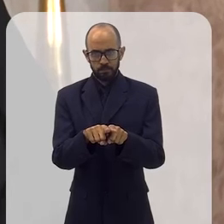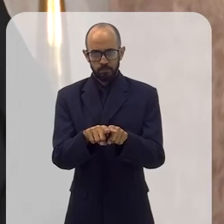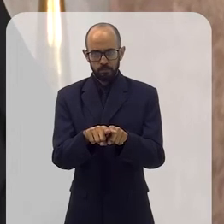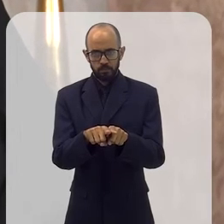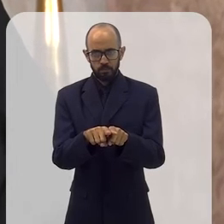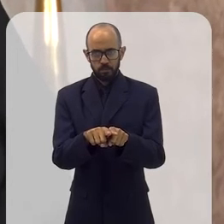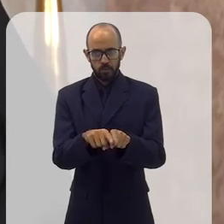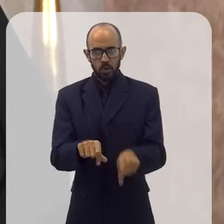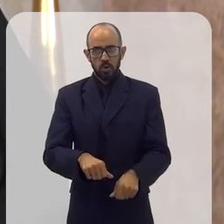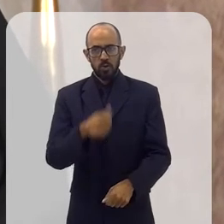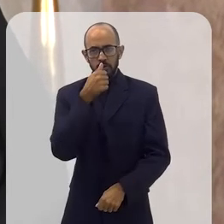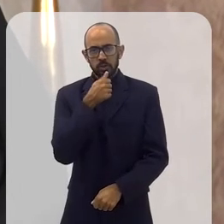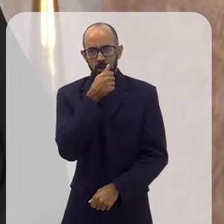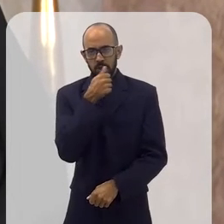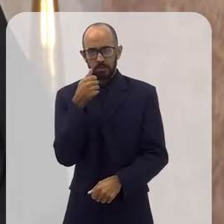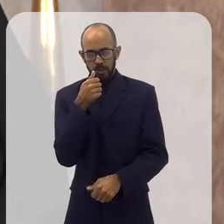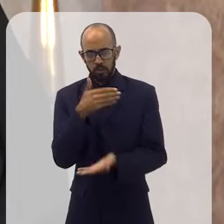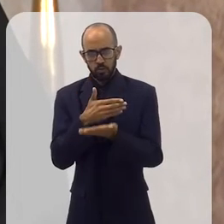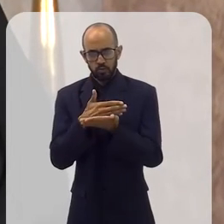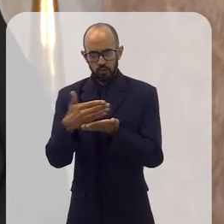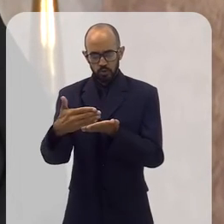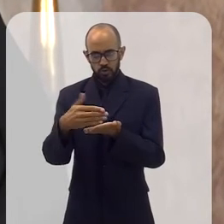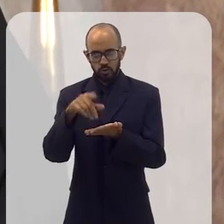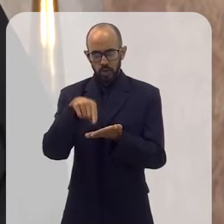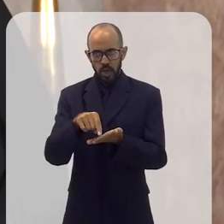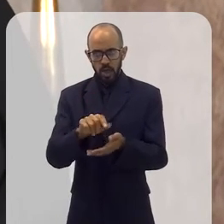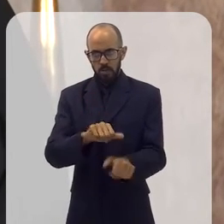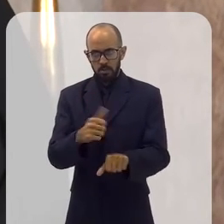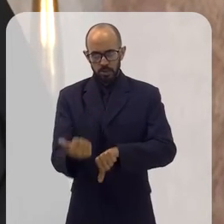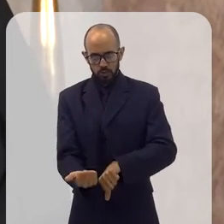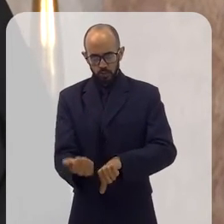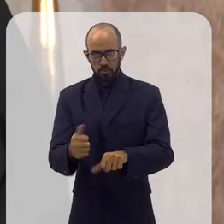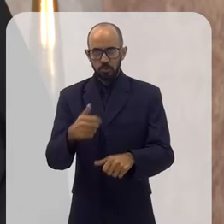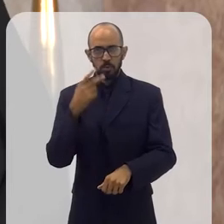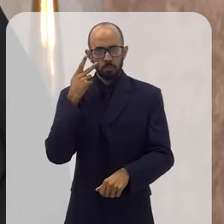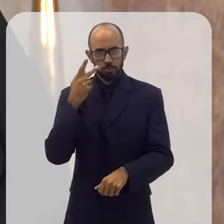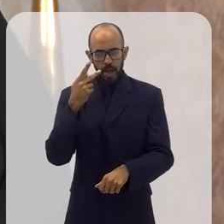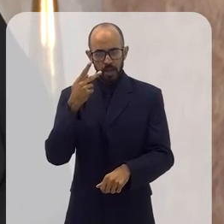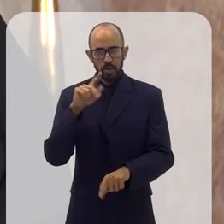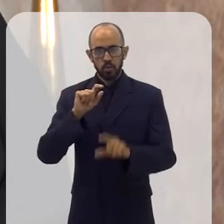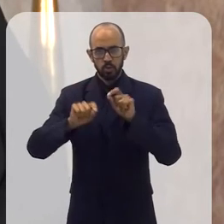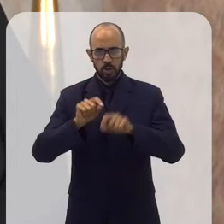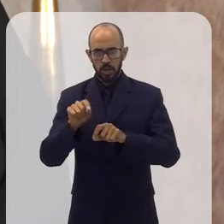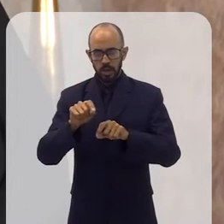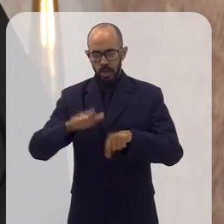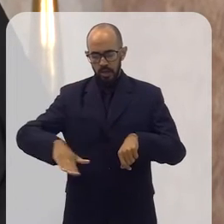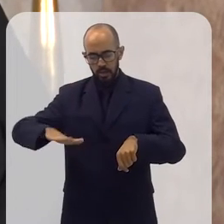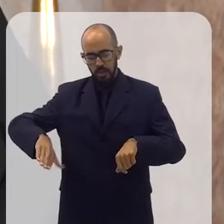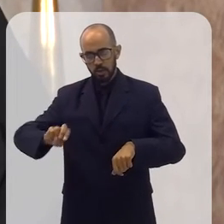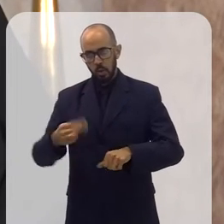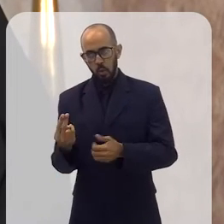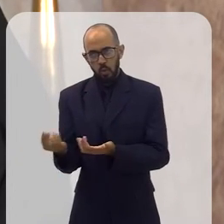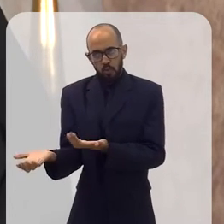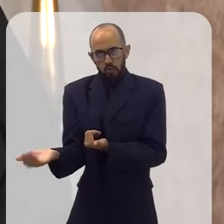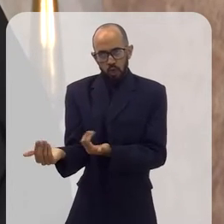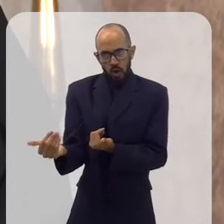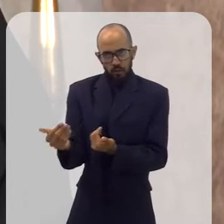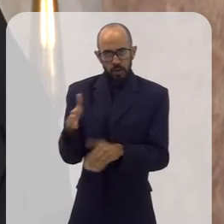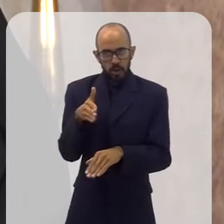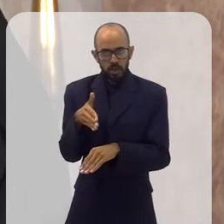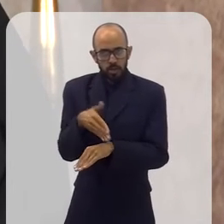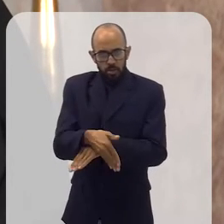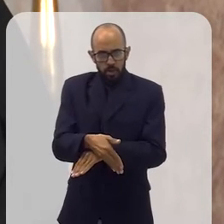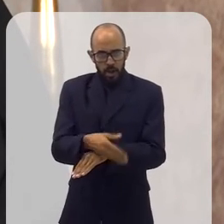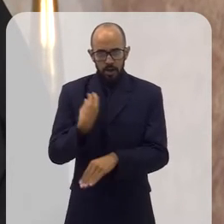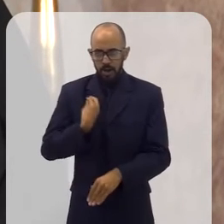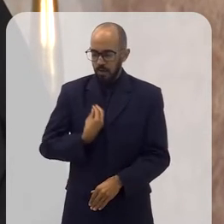O batismo é o sacramento iniciativo para que a criança, o jovem, pode